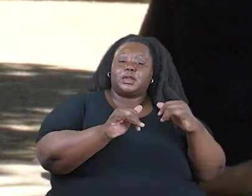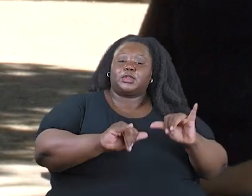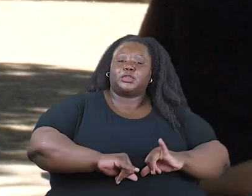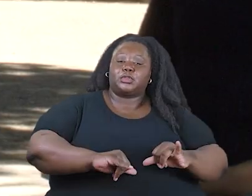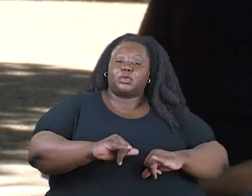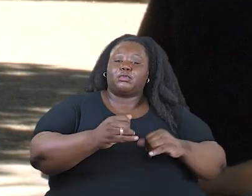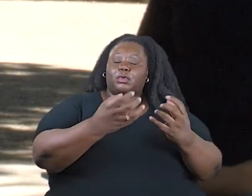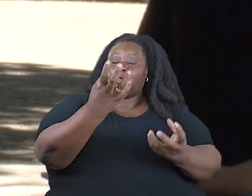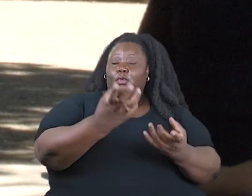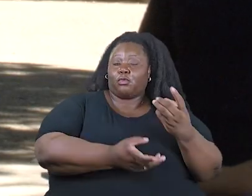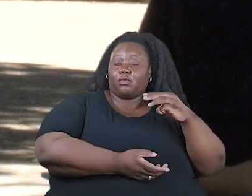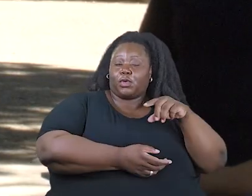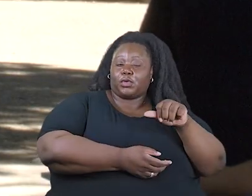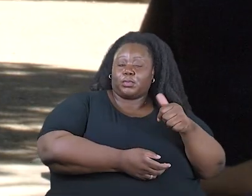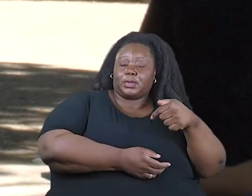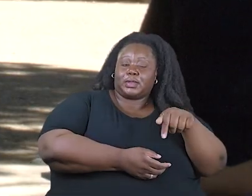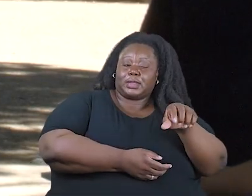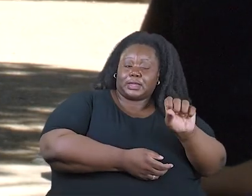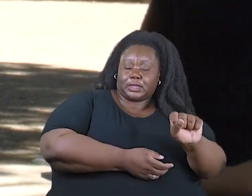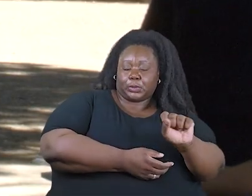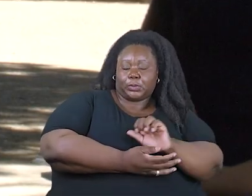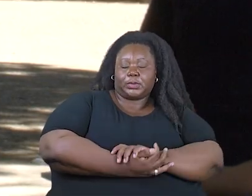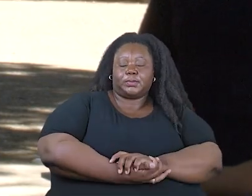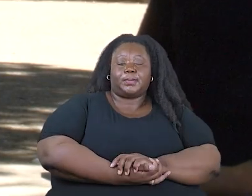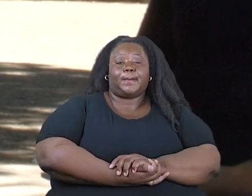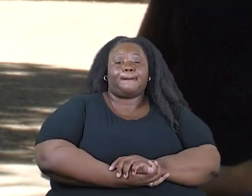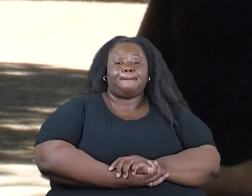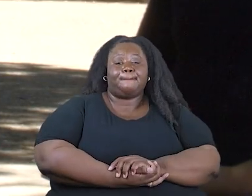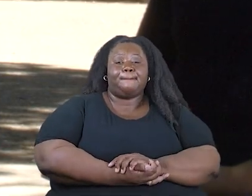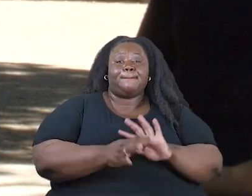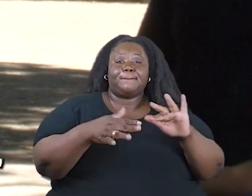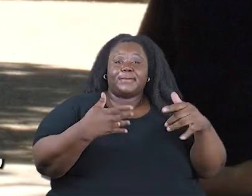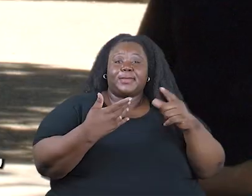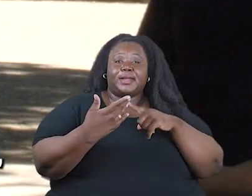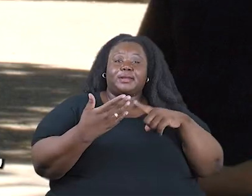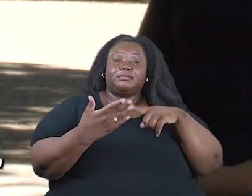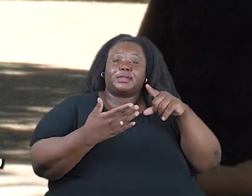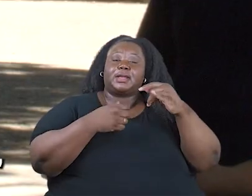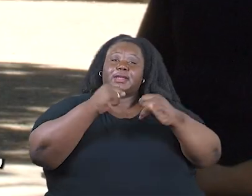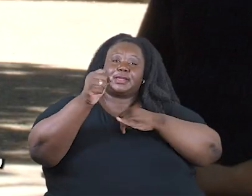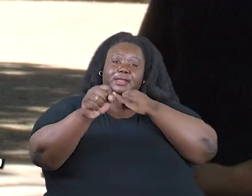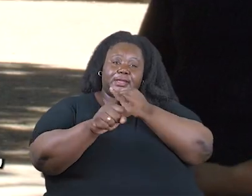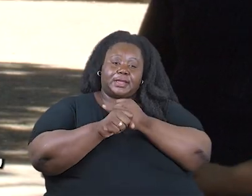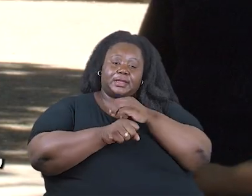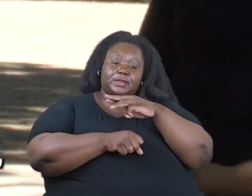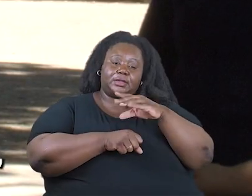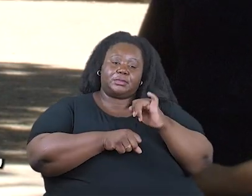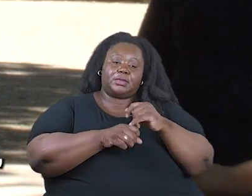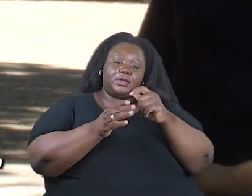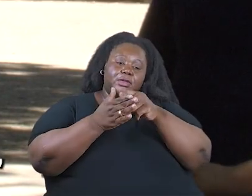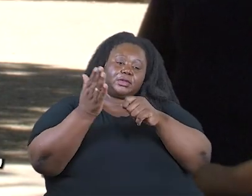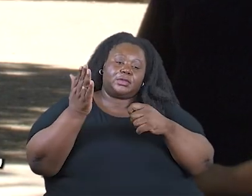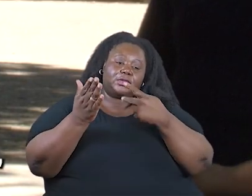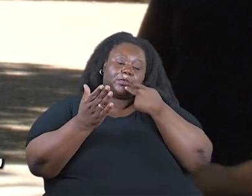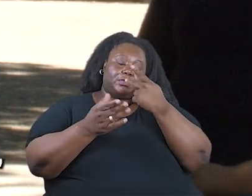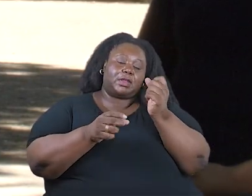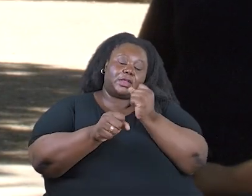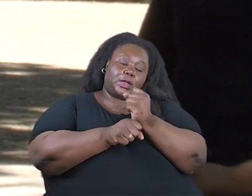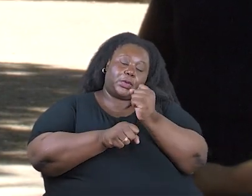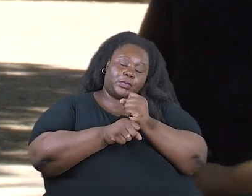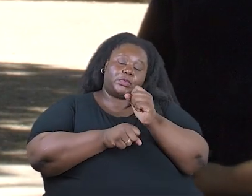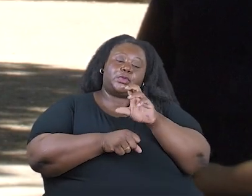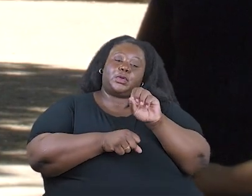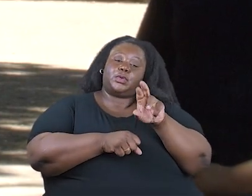com o incêndio que teve lá no MAN em 78. E aí tem na página do MAN um texto falando da reconstrução da